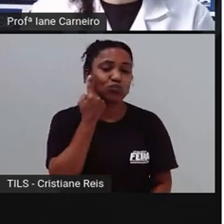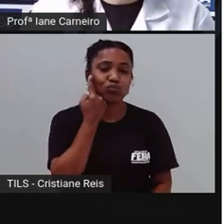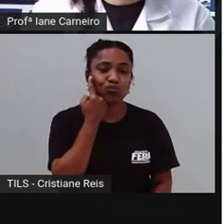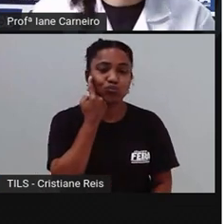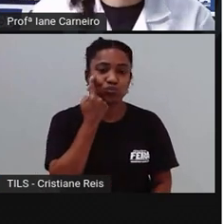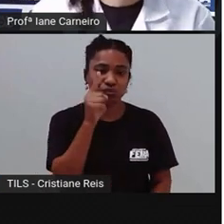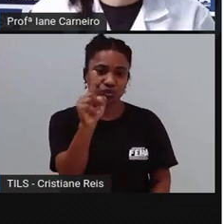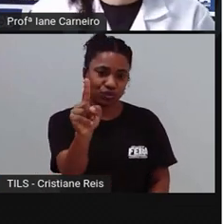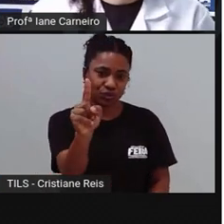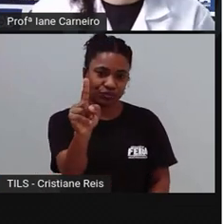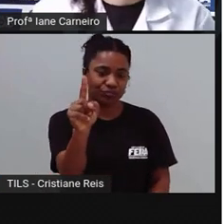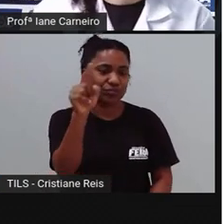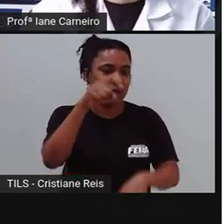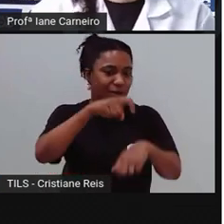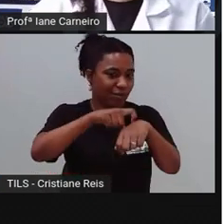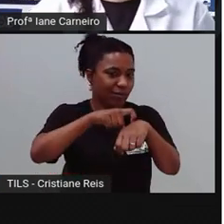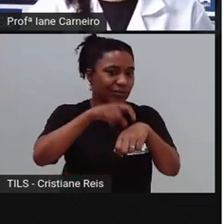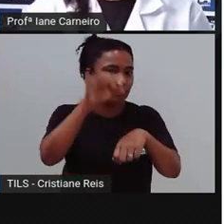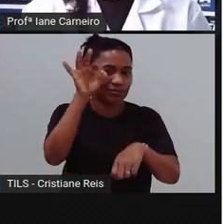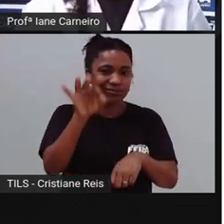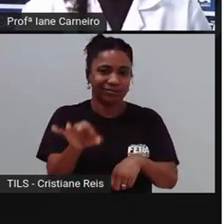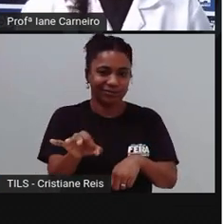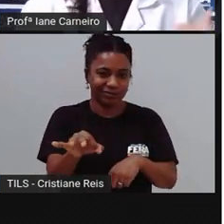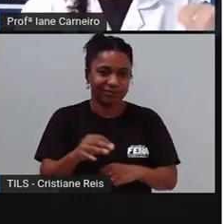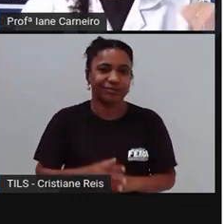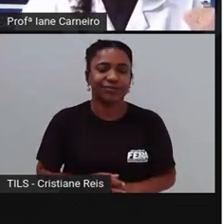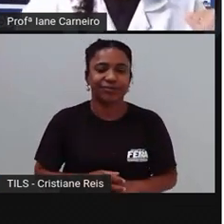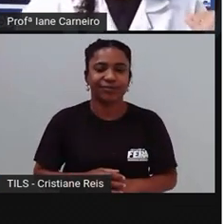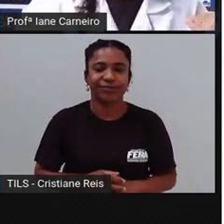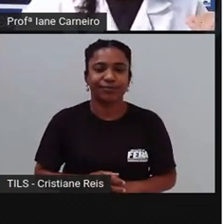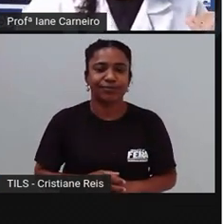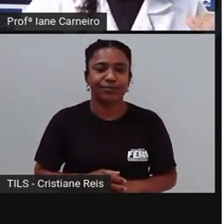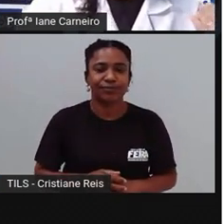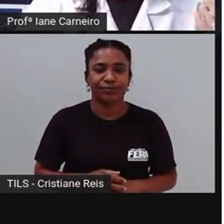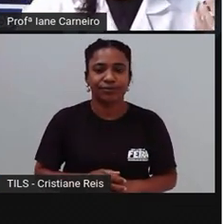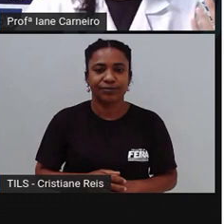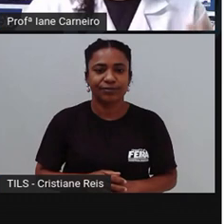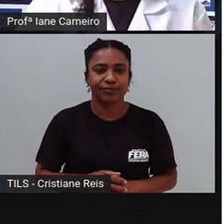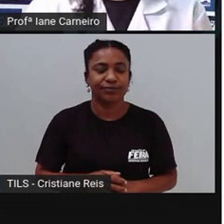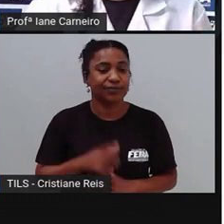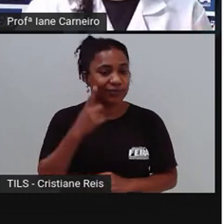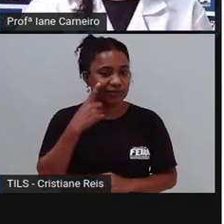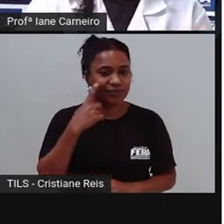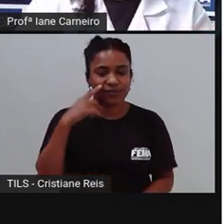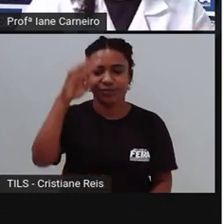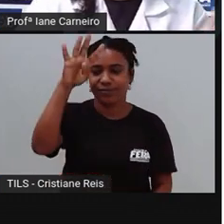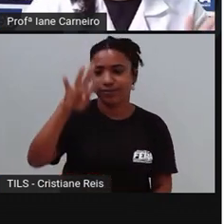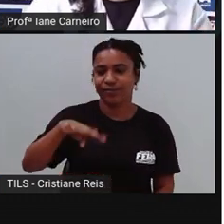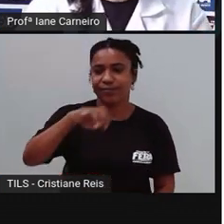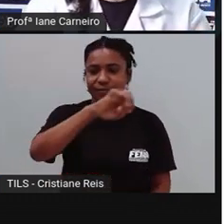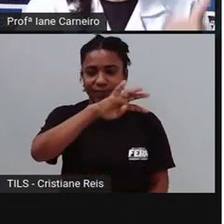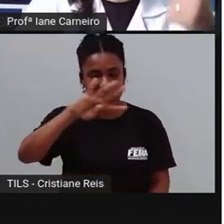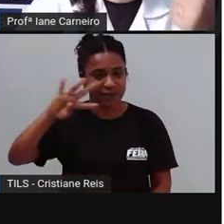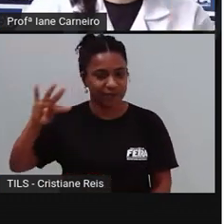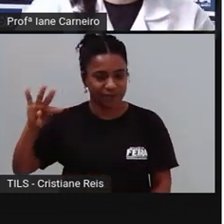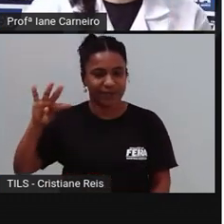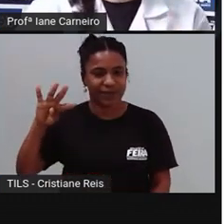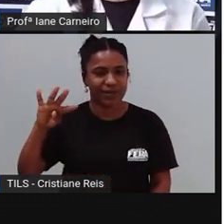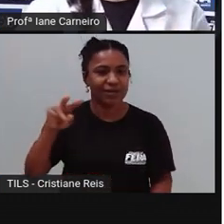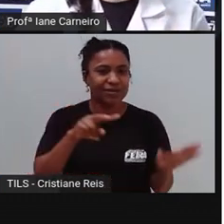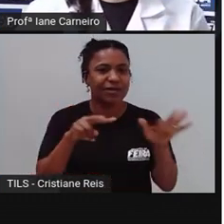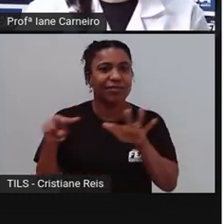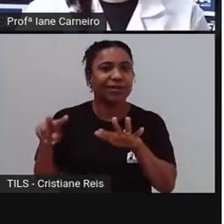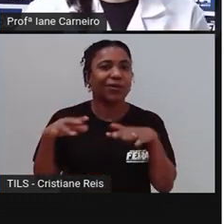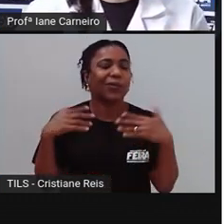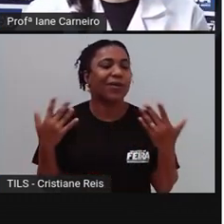está programado para aquela rua. Então, a Pró colocou aqui uma tabela, ó, com os dias da semana. Quem lembra quais são os dias